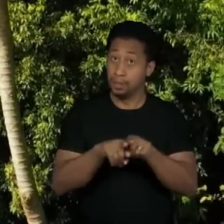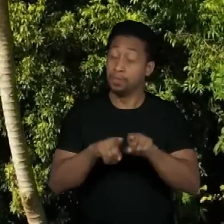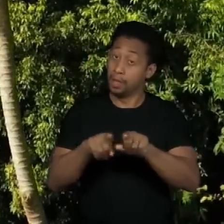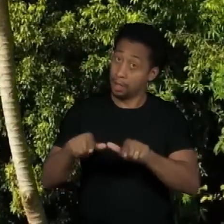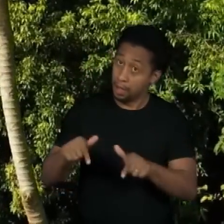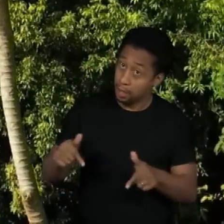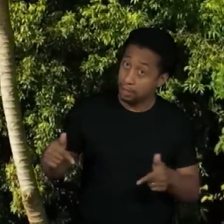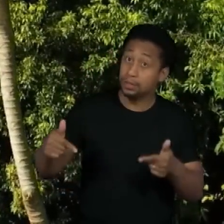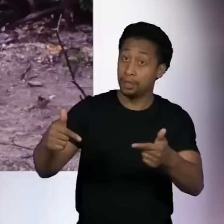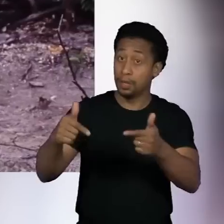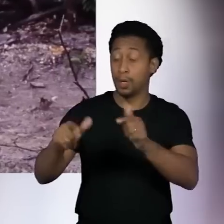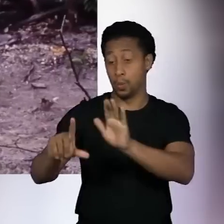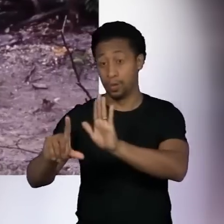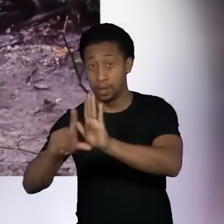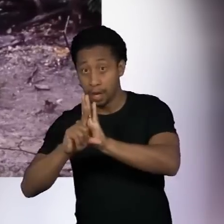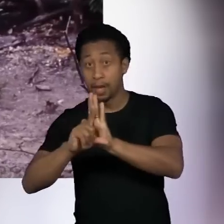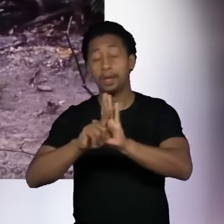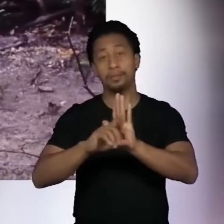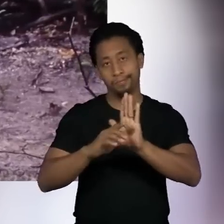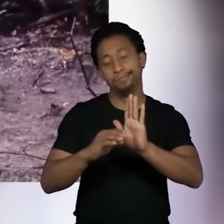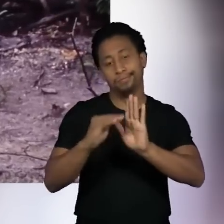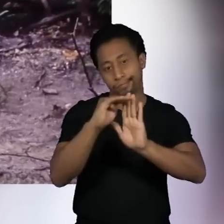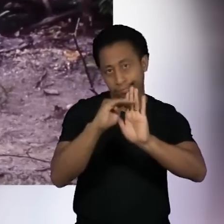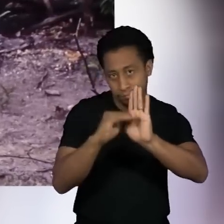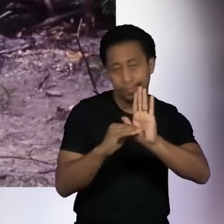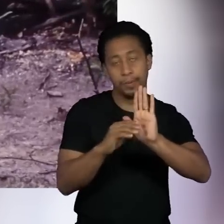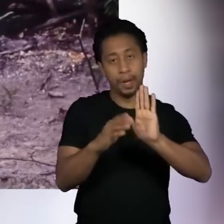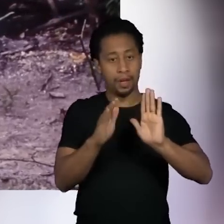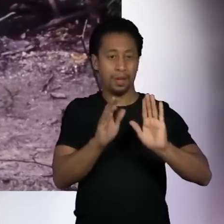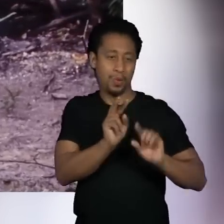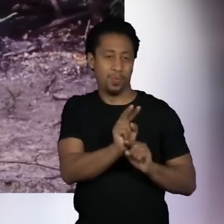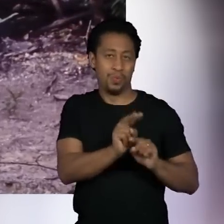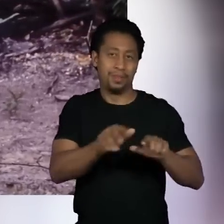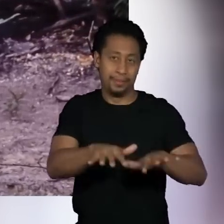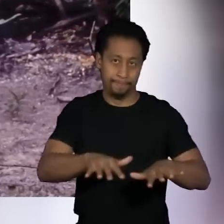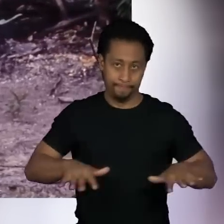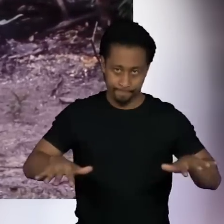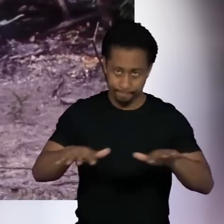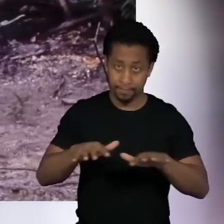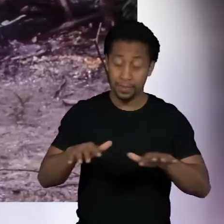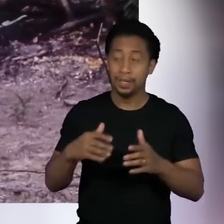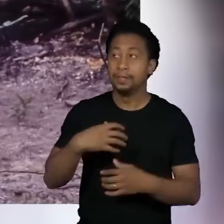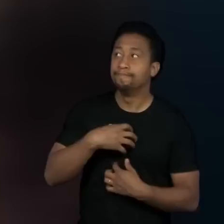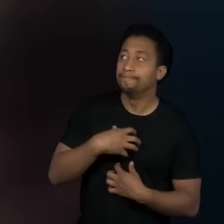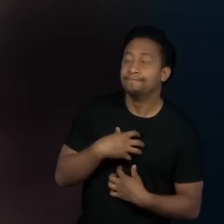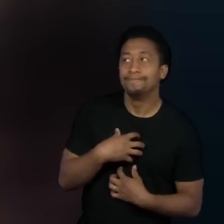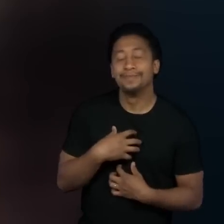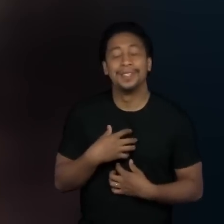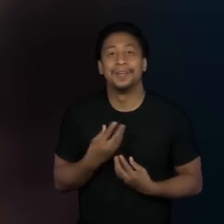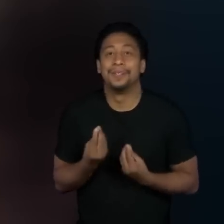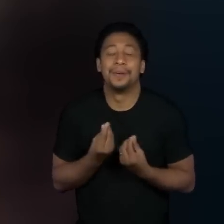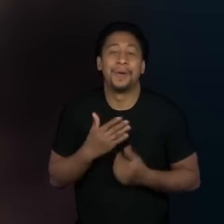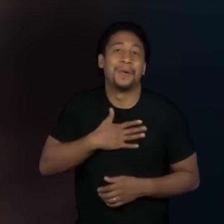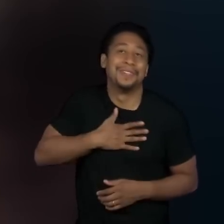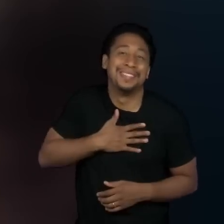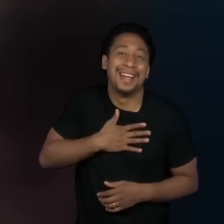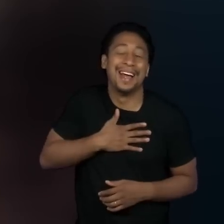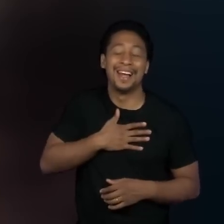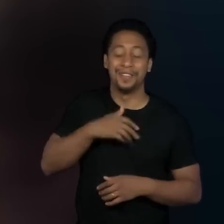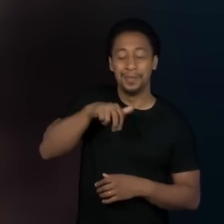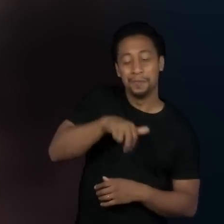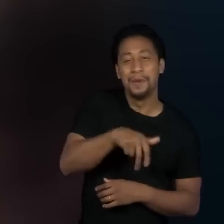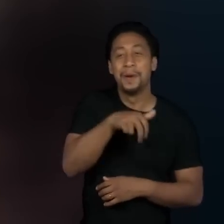de conservação. O que mais encantava o biólogo norte-americano era estar em campo. Passava dias na